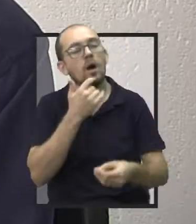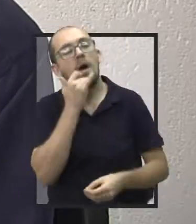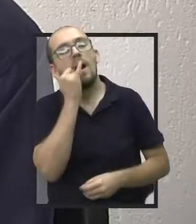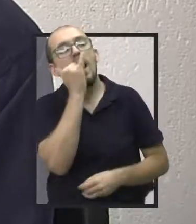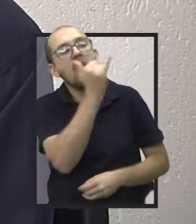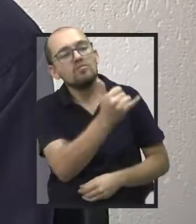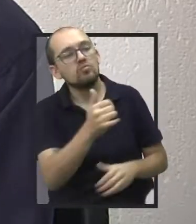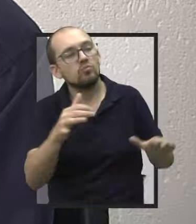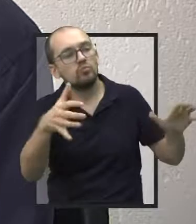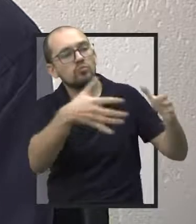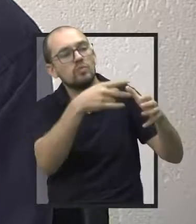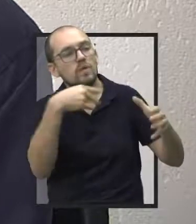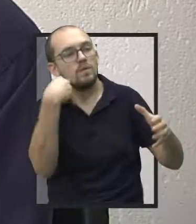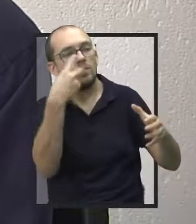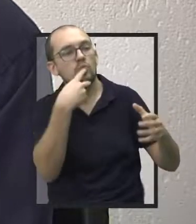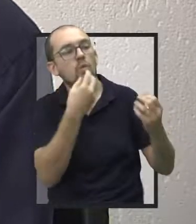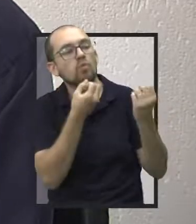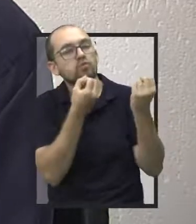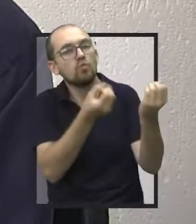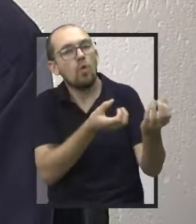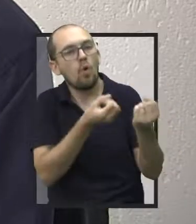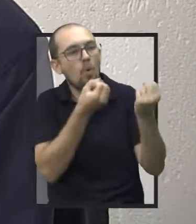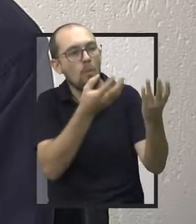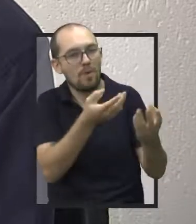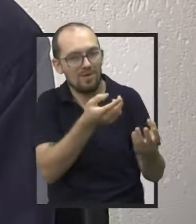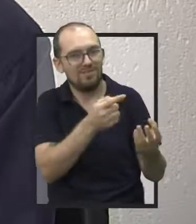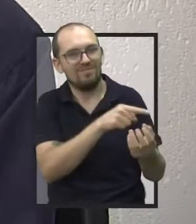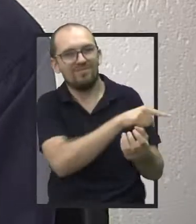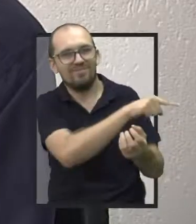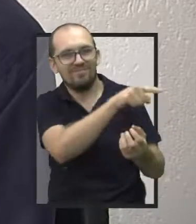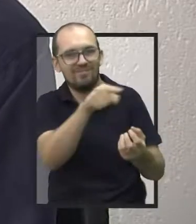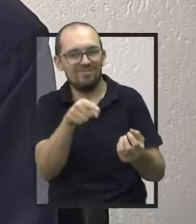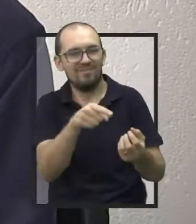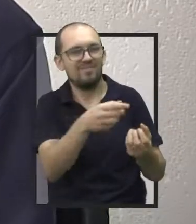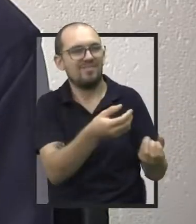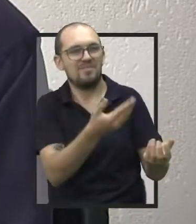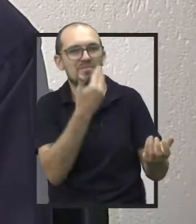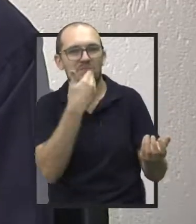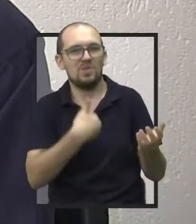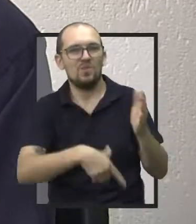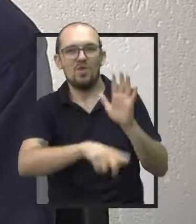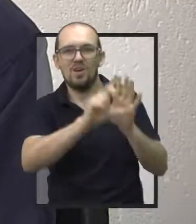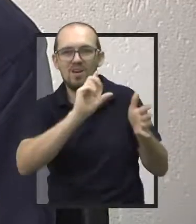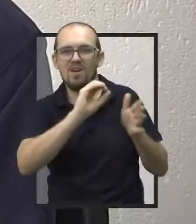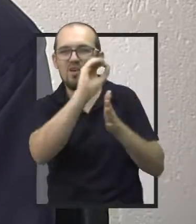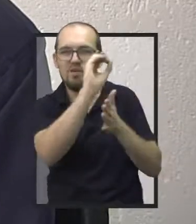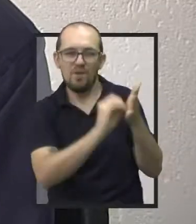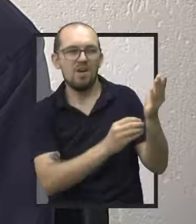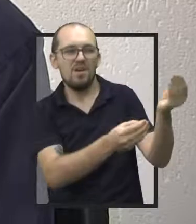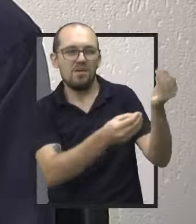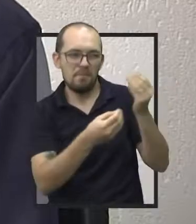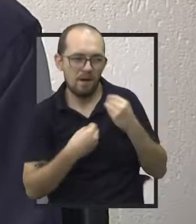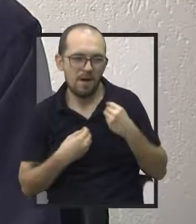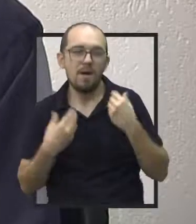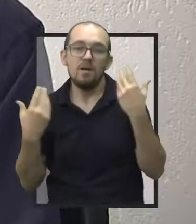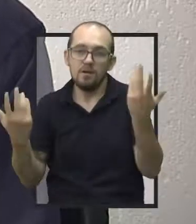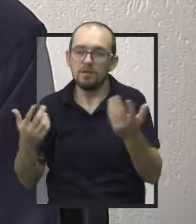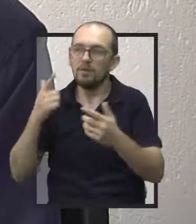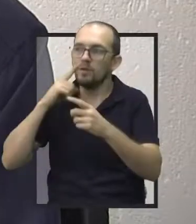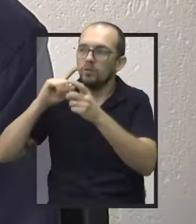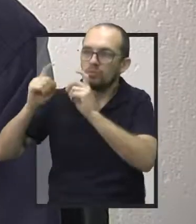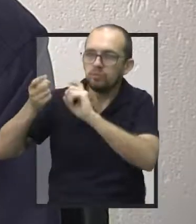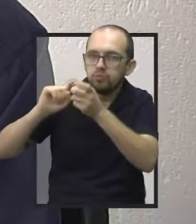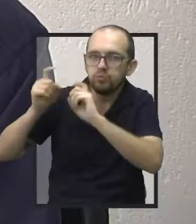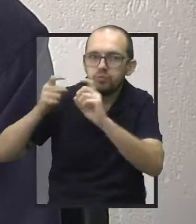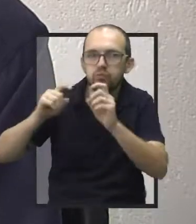ea manifestação prestada pela secretaria de logística e transporte por meio do departamento de estrada de rodagem